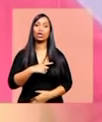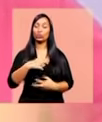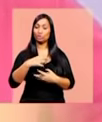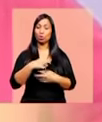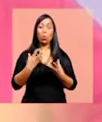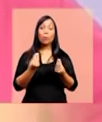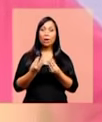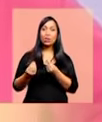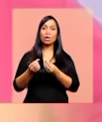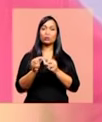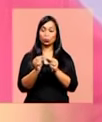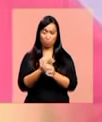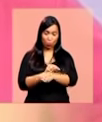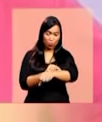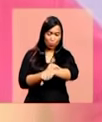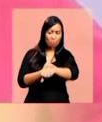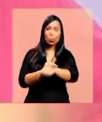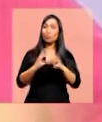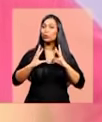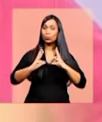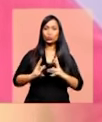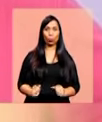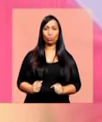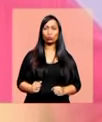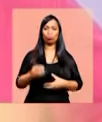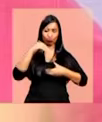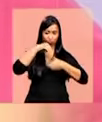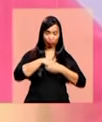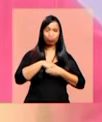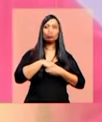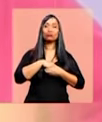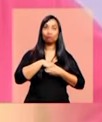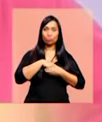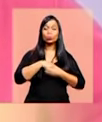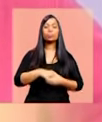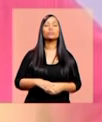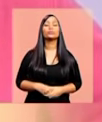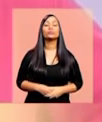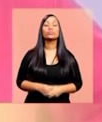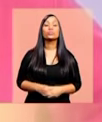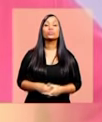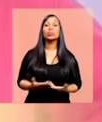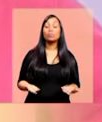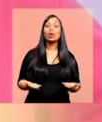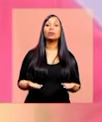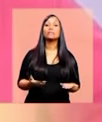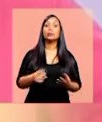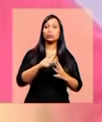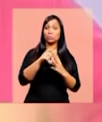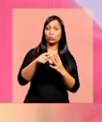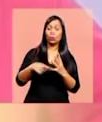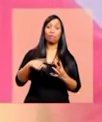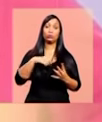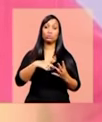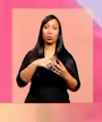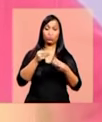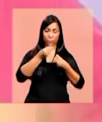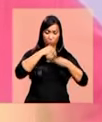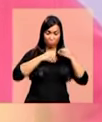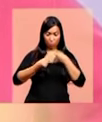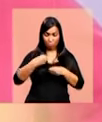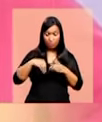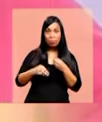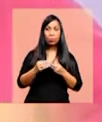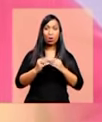mesmos átomos. Majoritariamente carbono, hidrogênio, oxigênio e nitrogênio, para não me alongar muito. Mas majoritariamente esses quatro. E